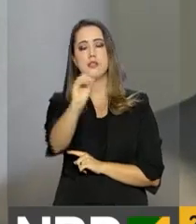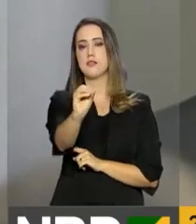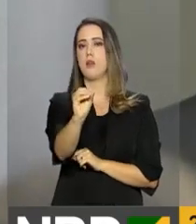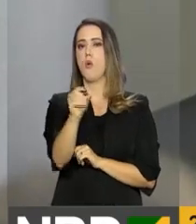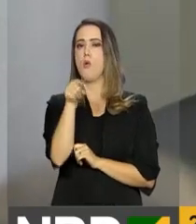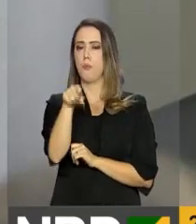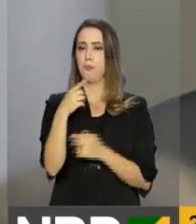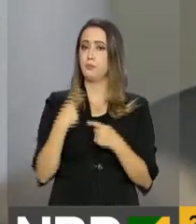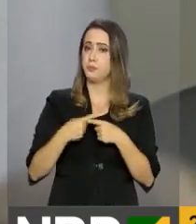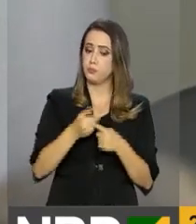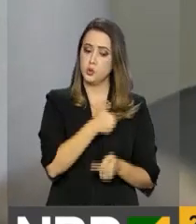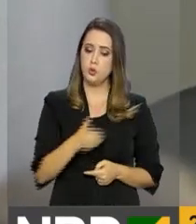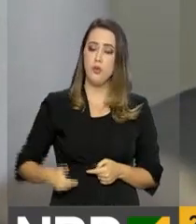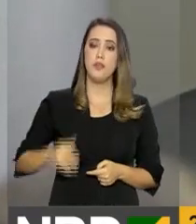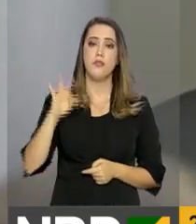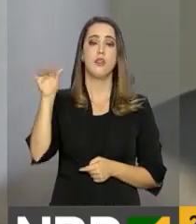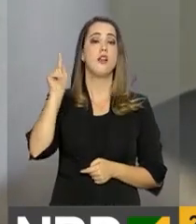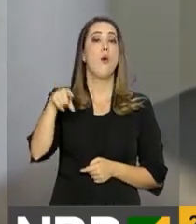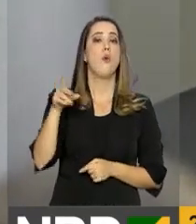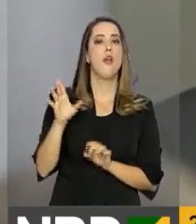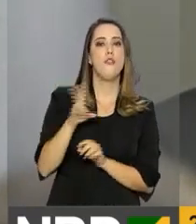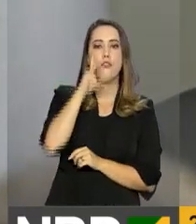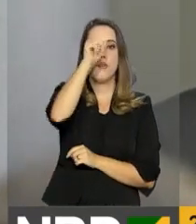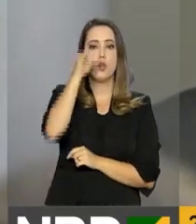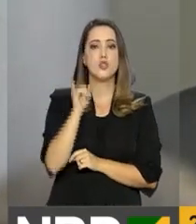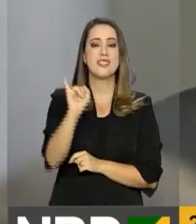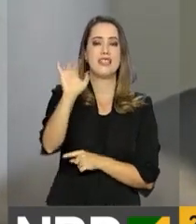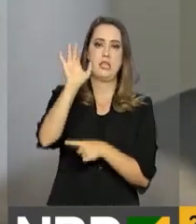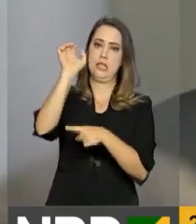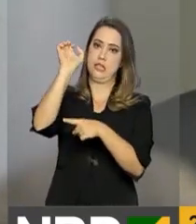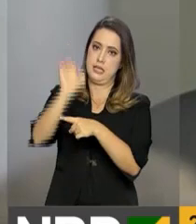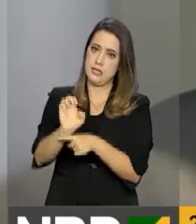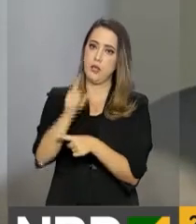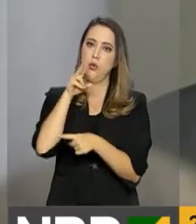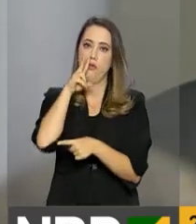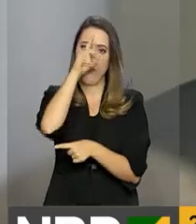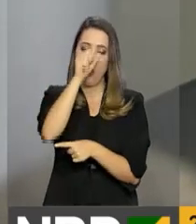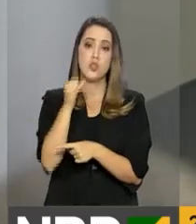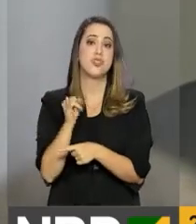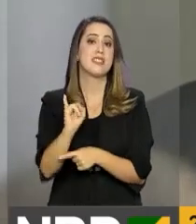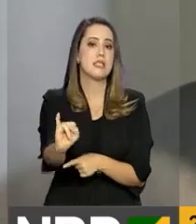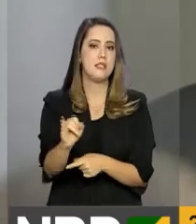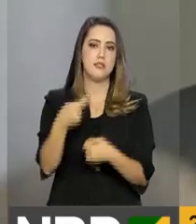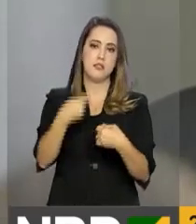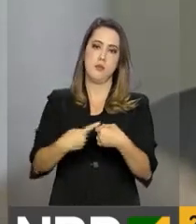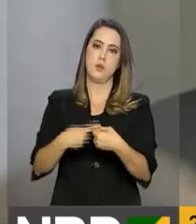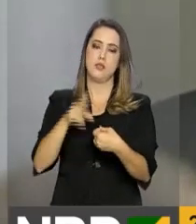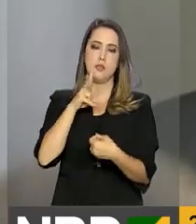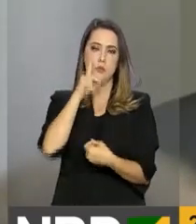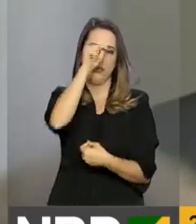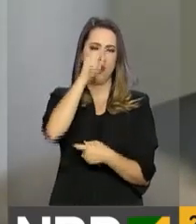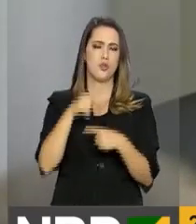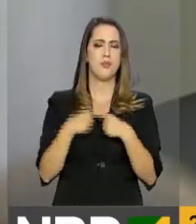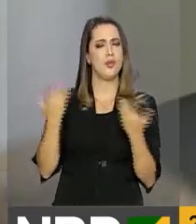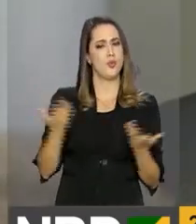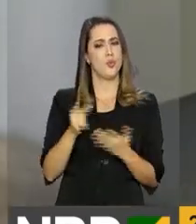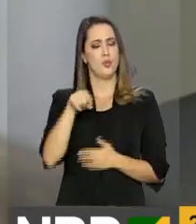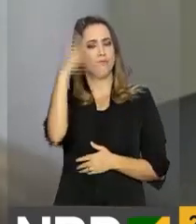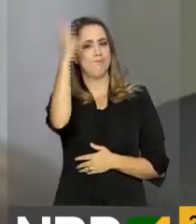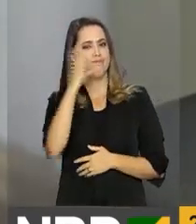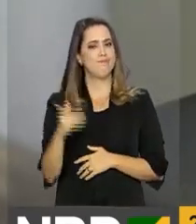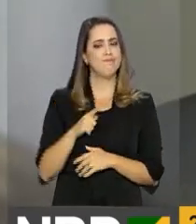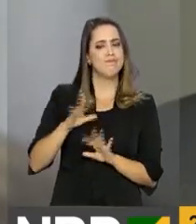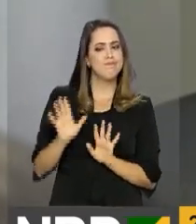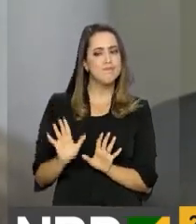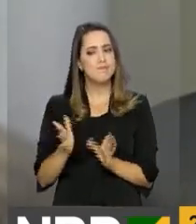igualmente forem robustos, forem fortes. Essa é a ideia da federação. Mas nós temos uma federação no Brasil que é uma federação,